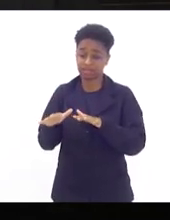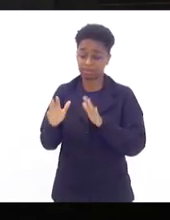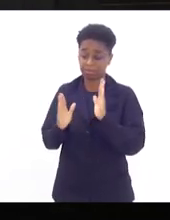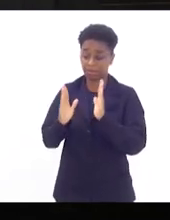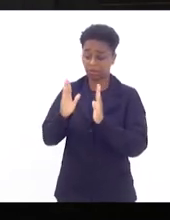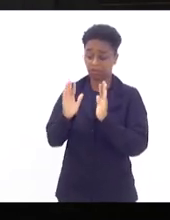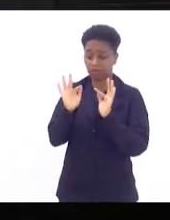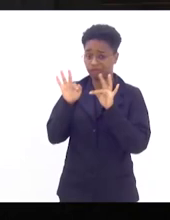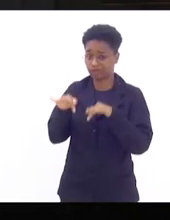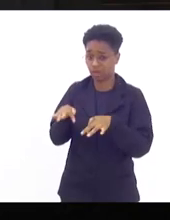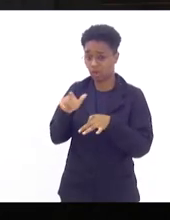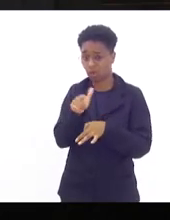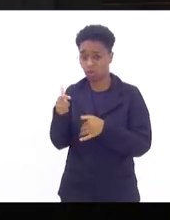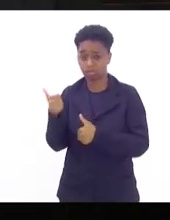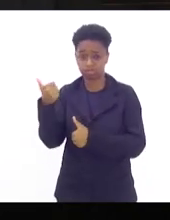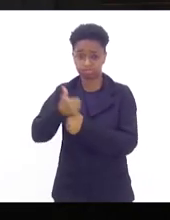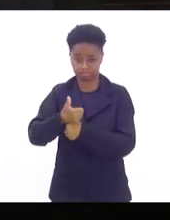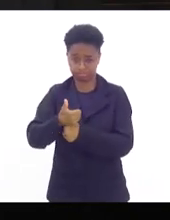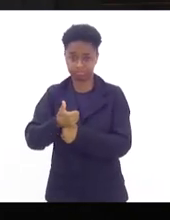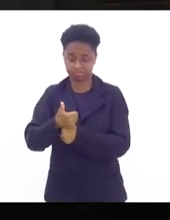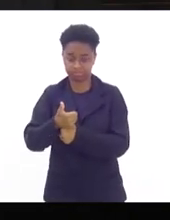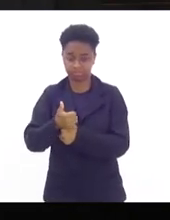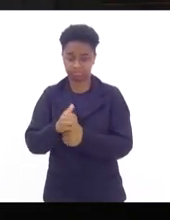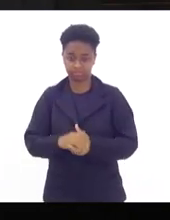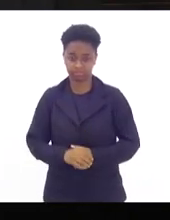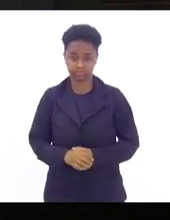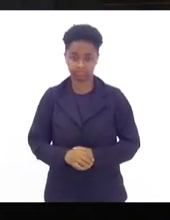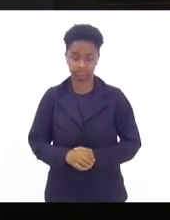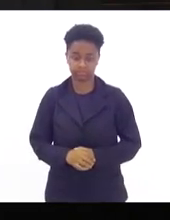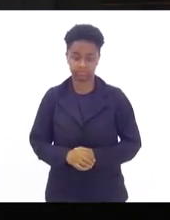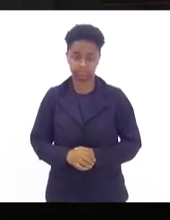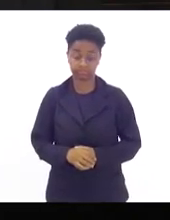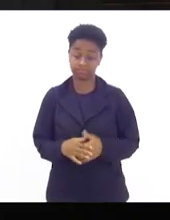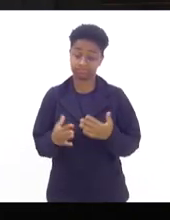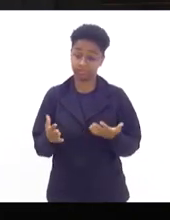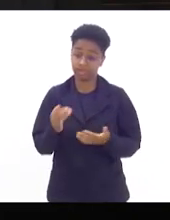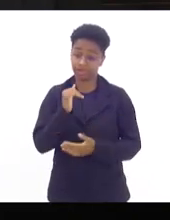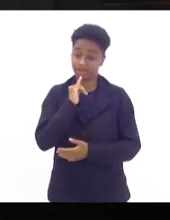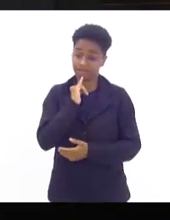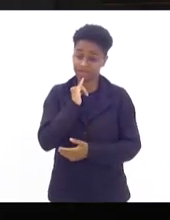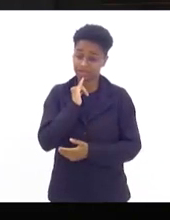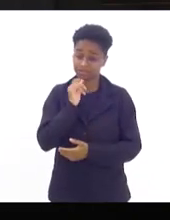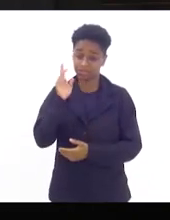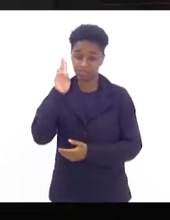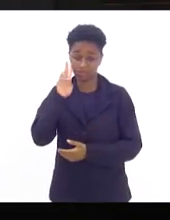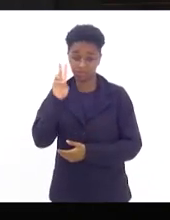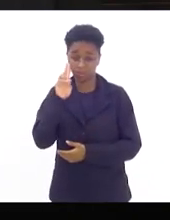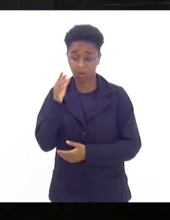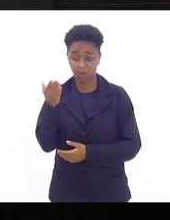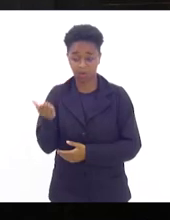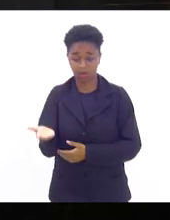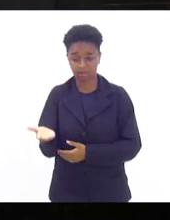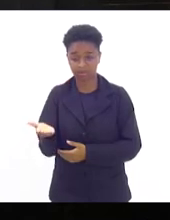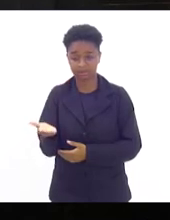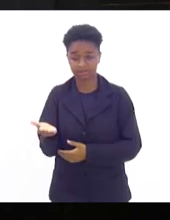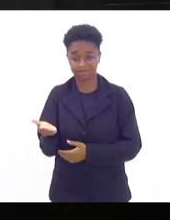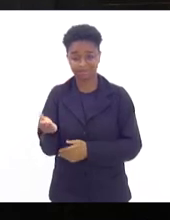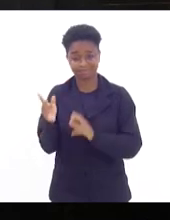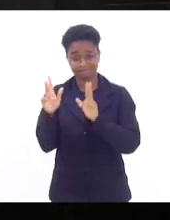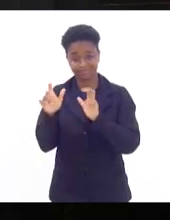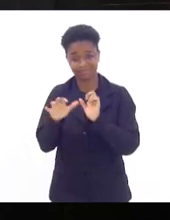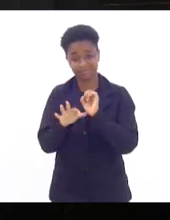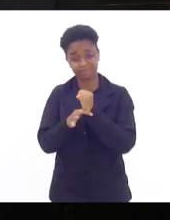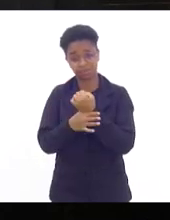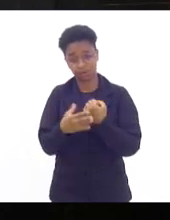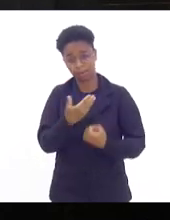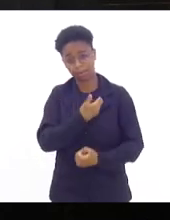assume outro plantonista. Infelizmente, essa é a história da segurança pública